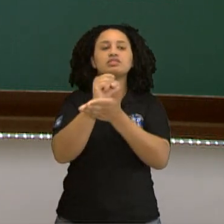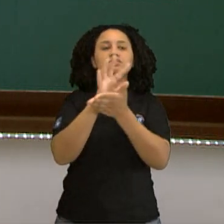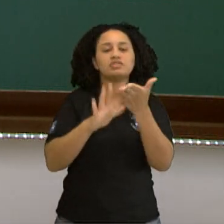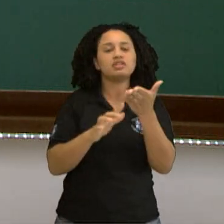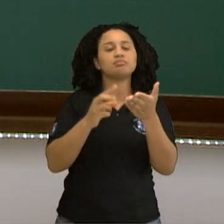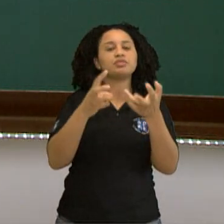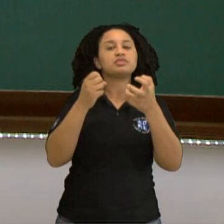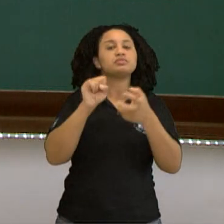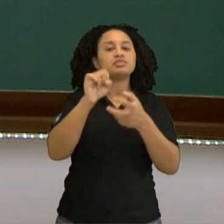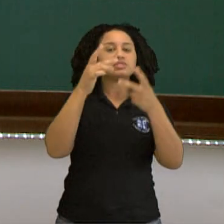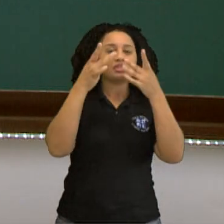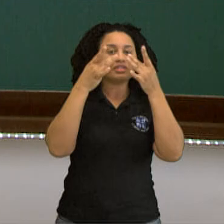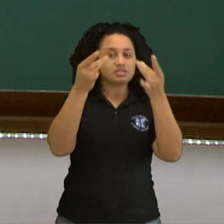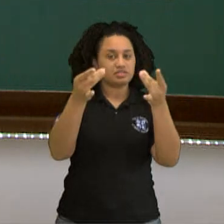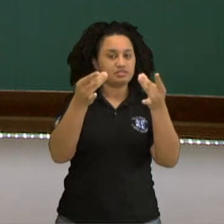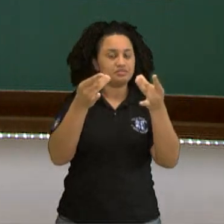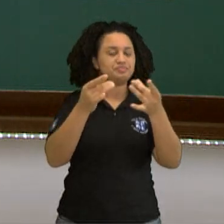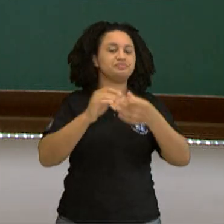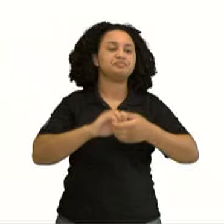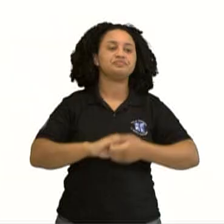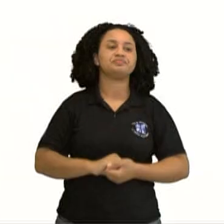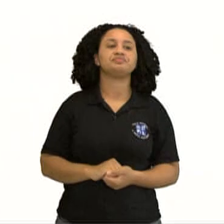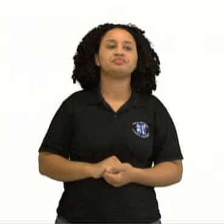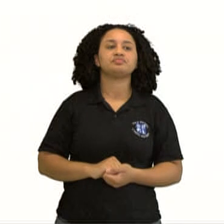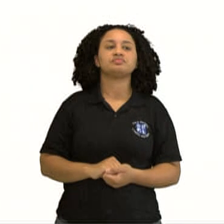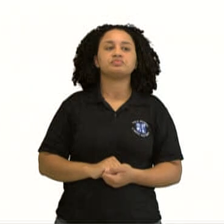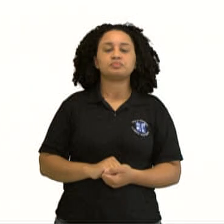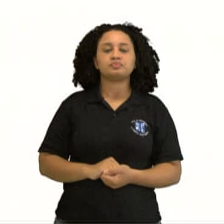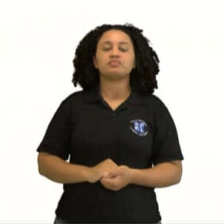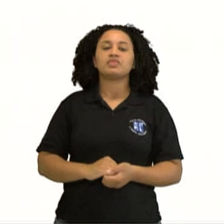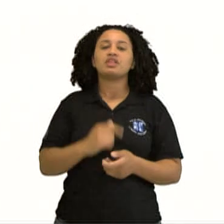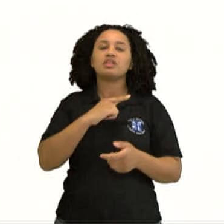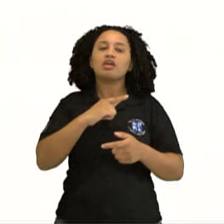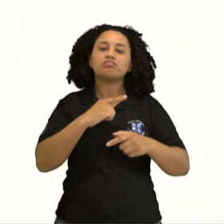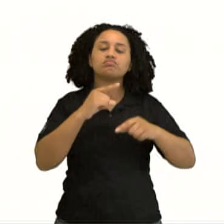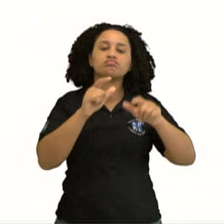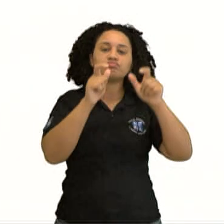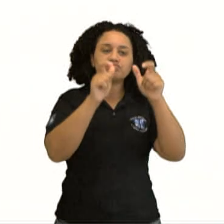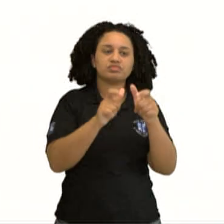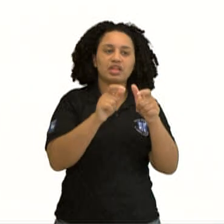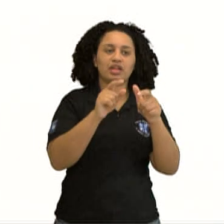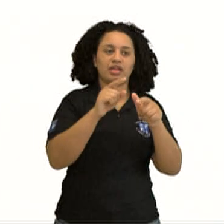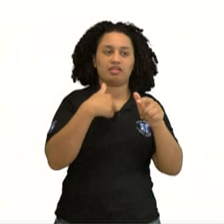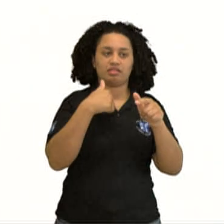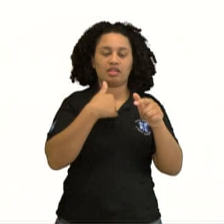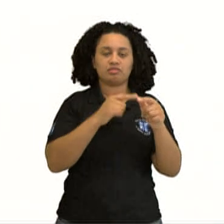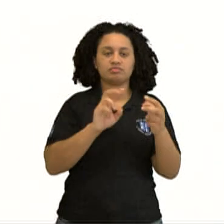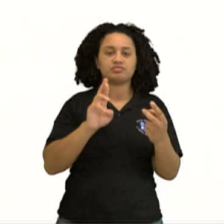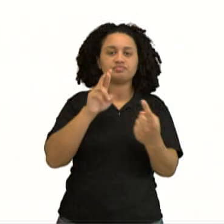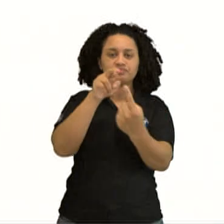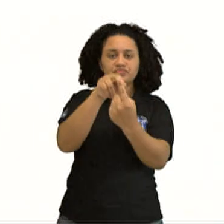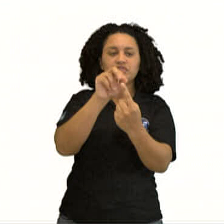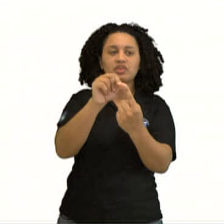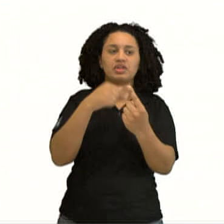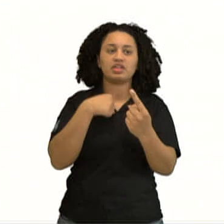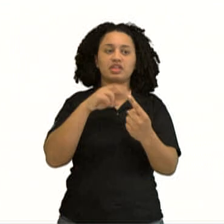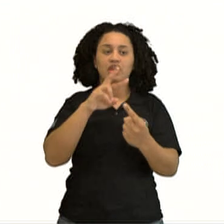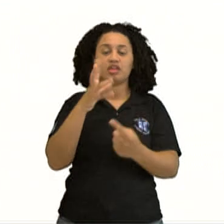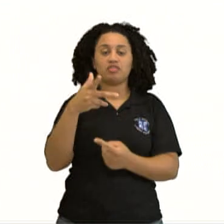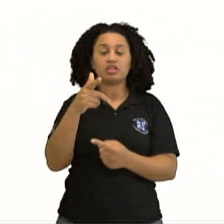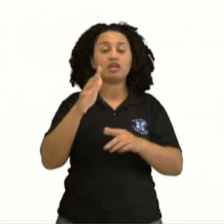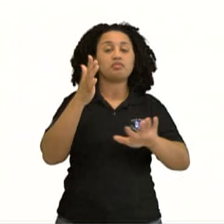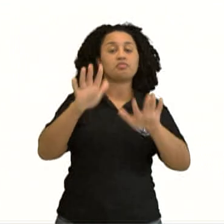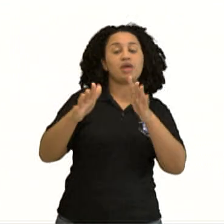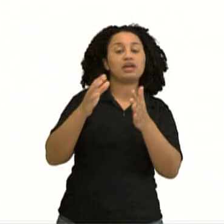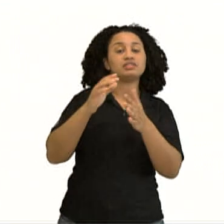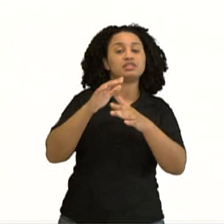vocês estão espertos nessa e não vão cair na minha aqui. Diz o seguinte, ó, um ponto material em relação ao referencial tem velocidade em função do tempo,